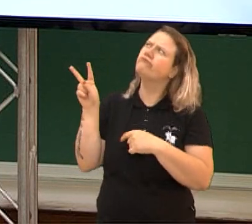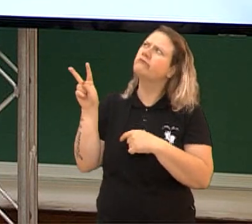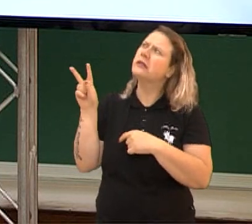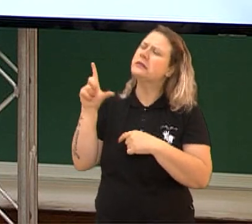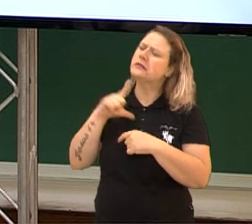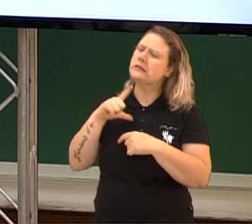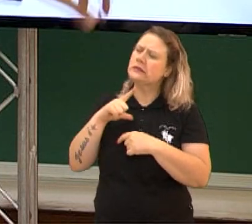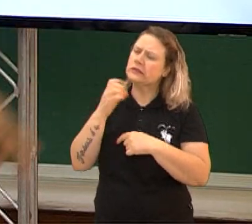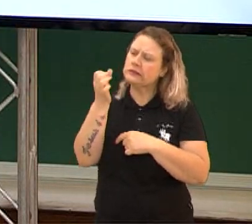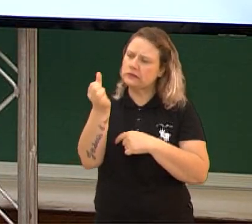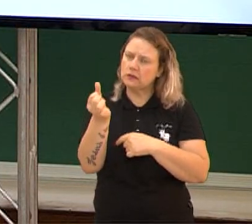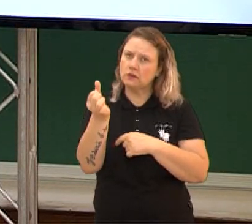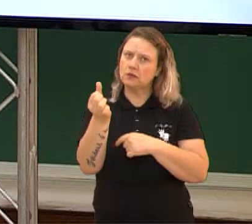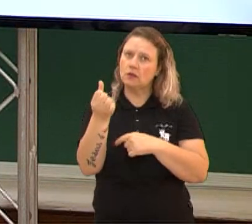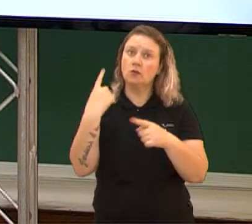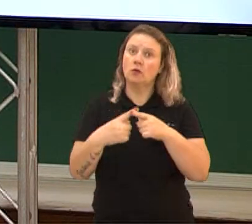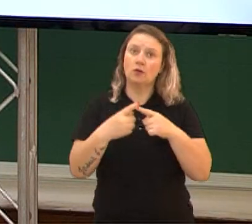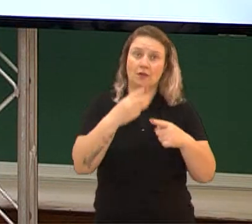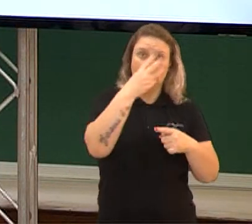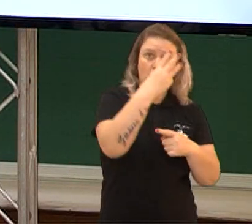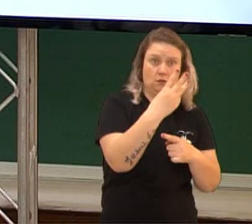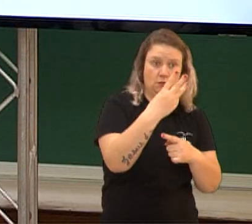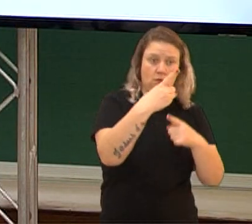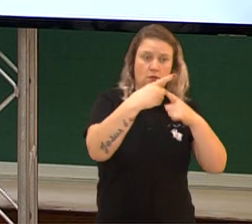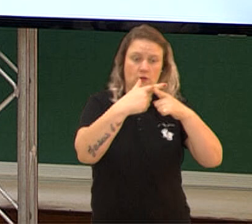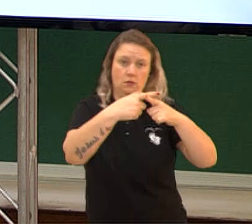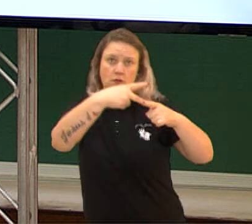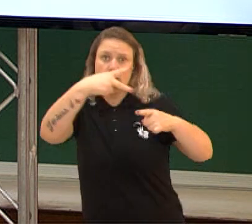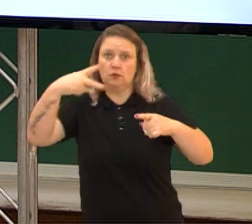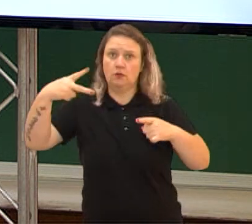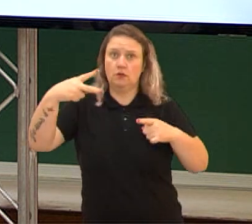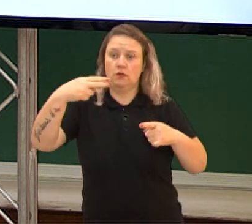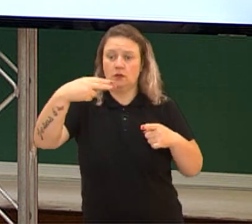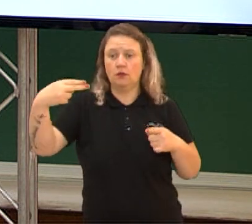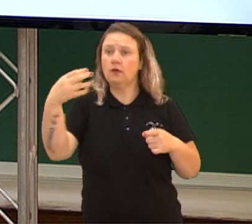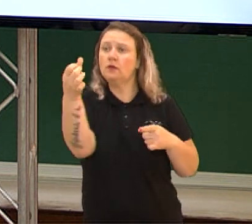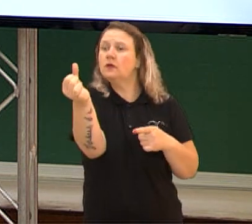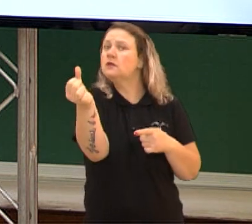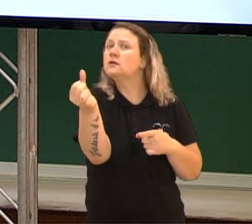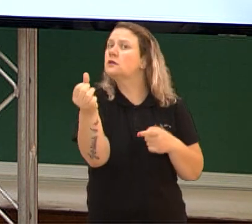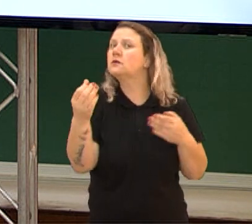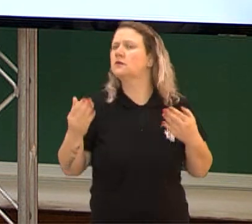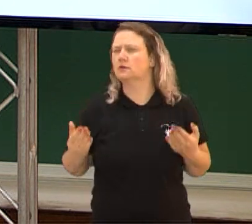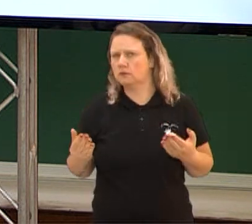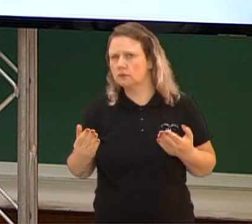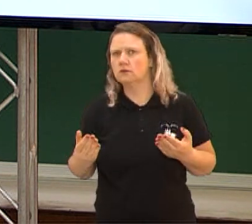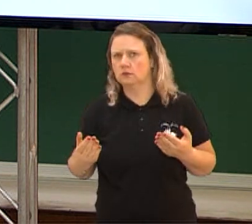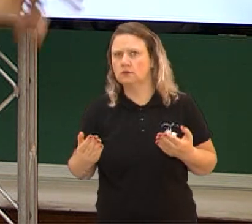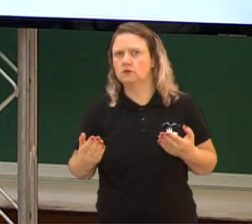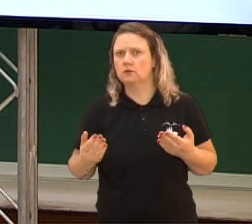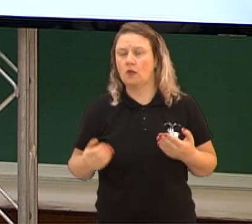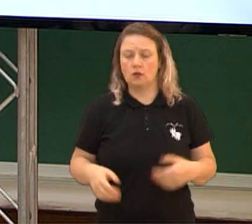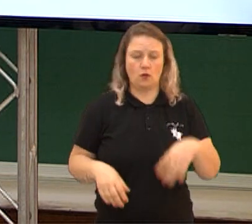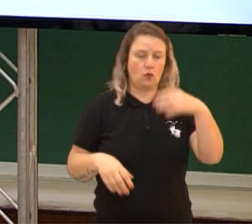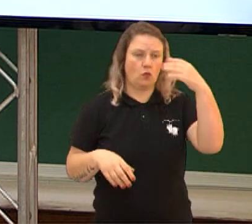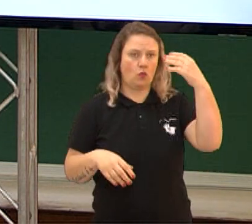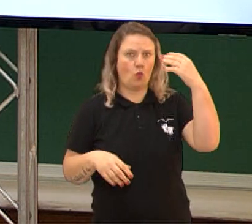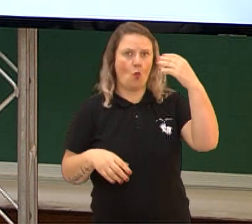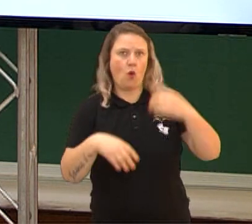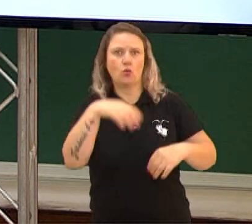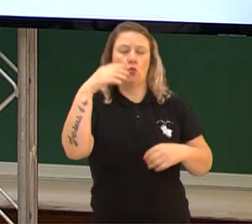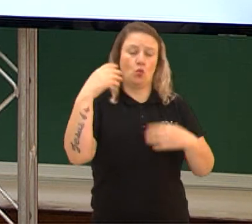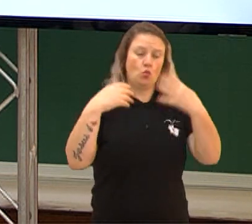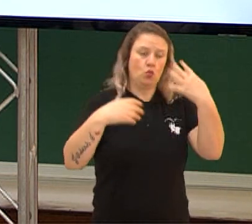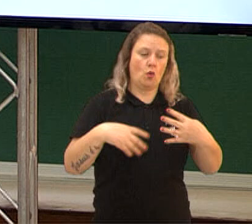6? 3 vezes 2. Exatamente isso. Professor, então essa matriz 4 por 2 vão ter 8 elementos?